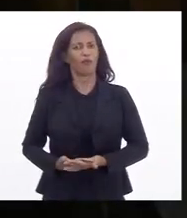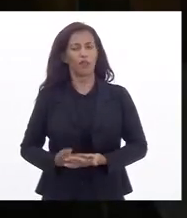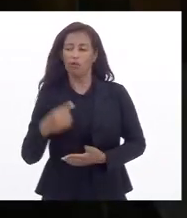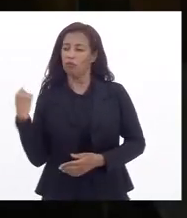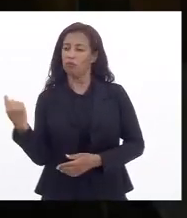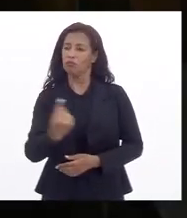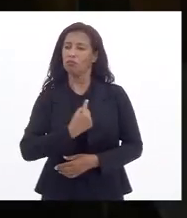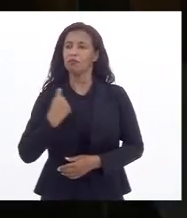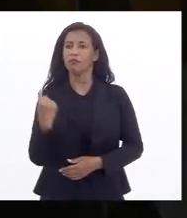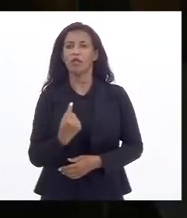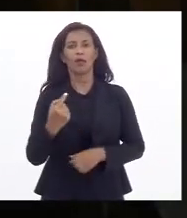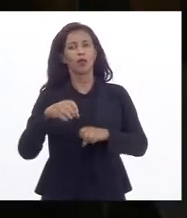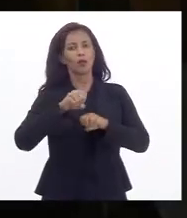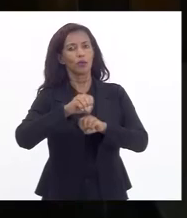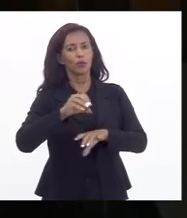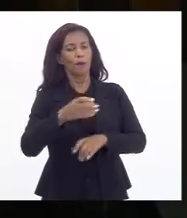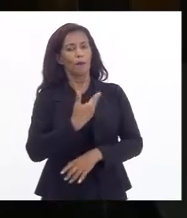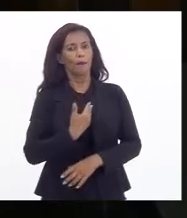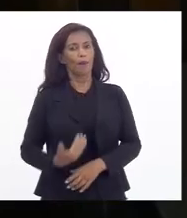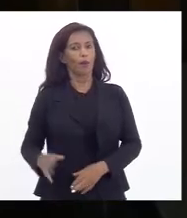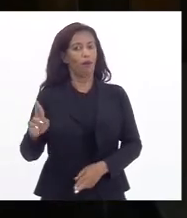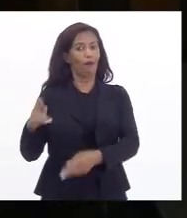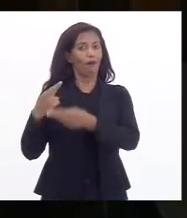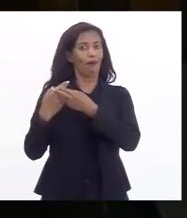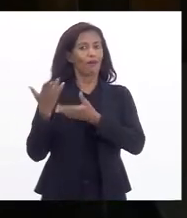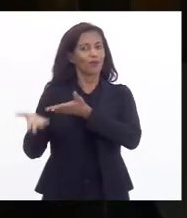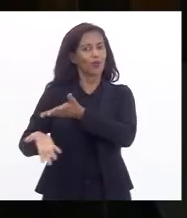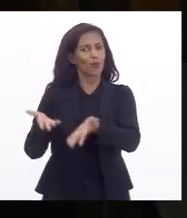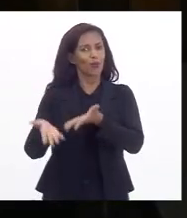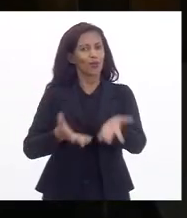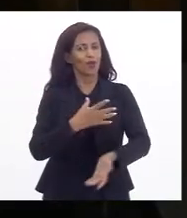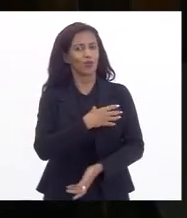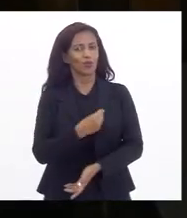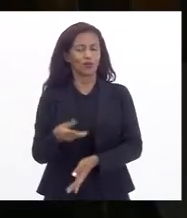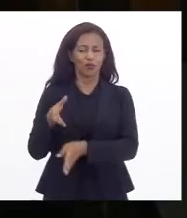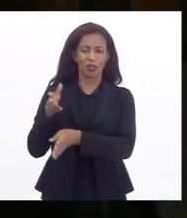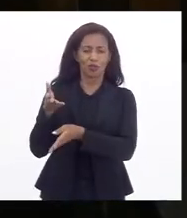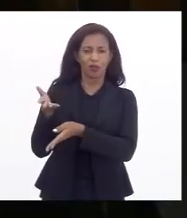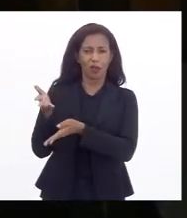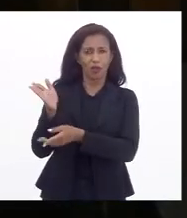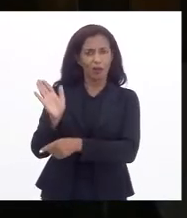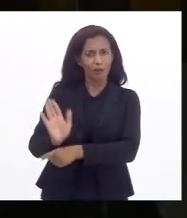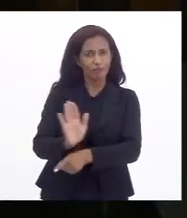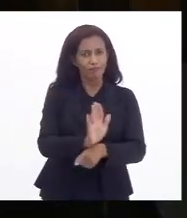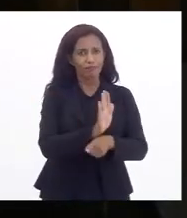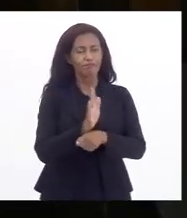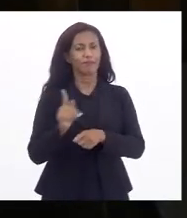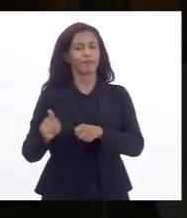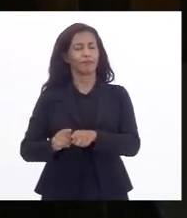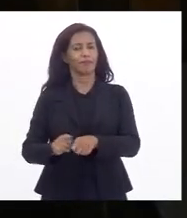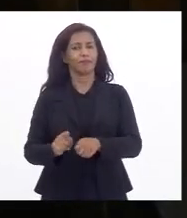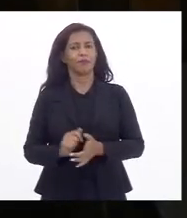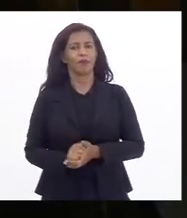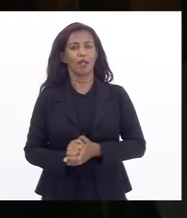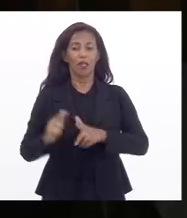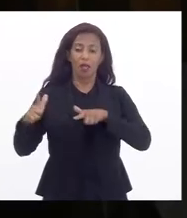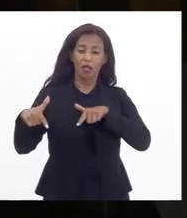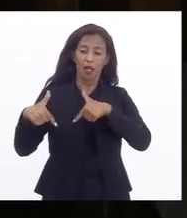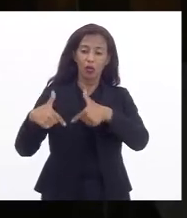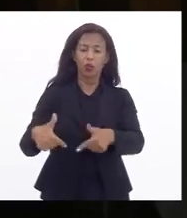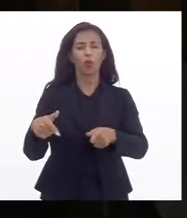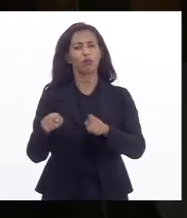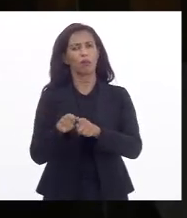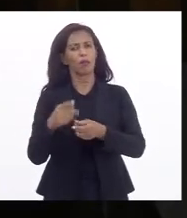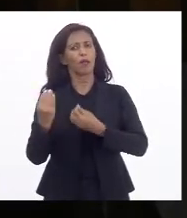e nós na educação pública a responsabilidade de cuidar de seus filhos educá-los também e aqui também atuando